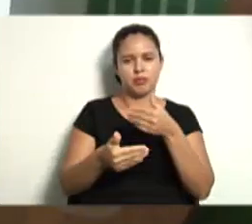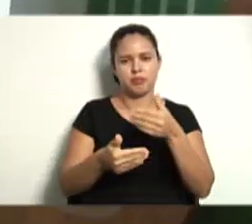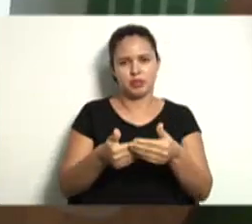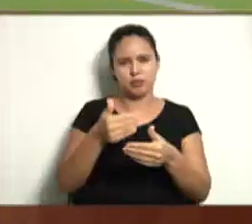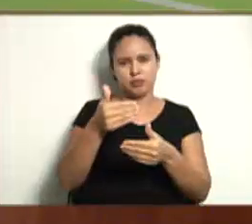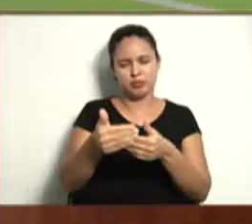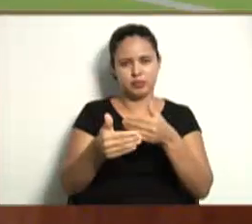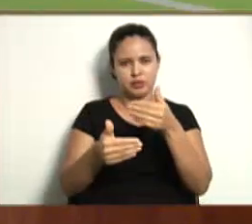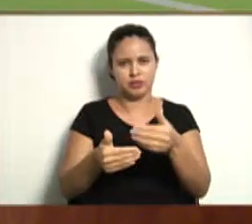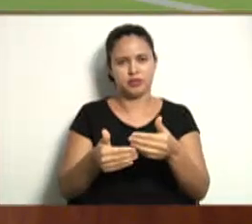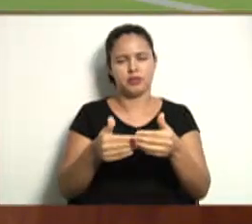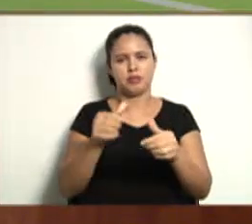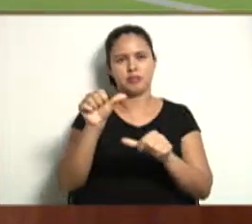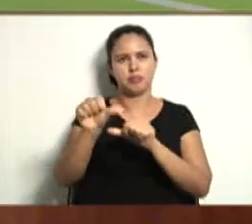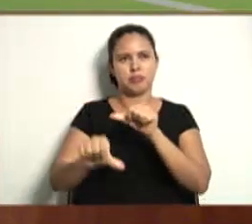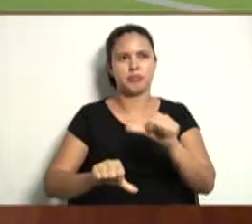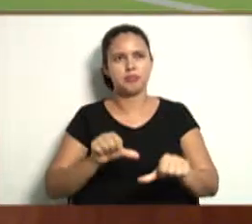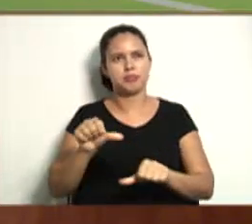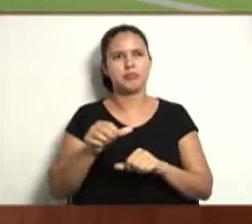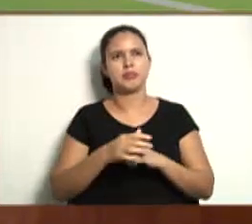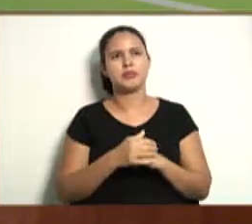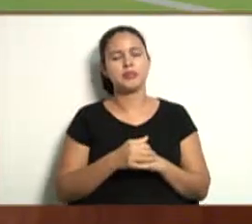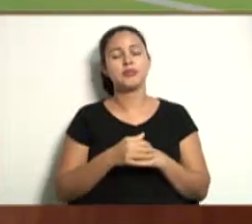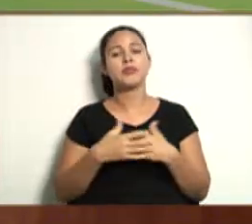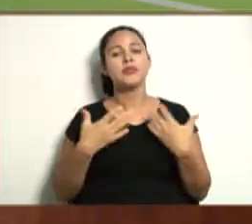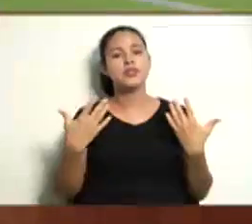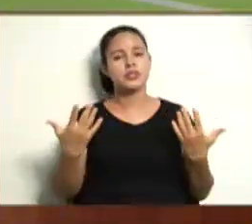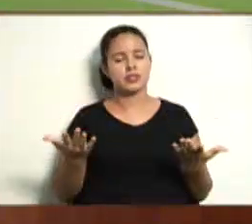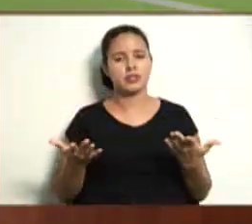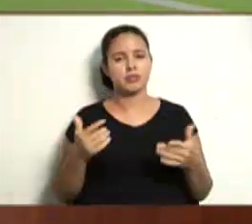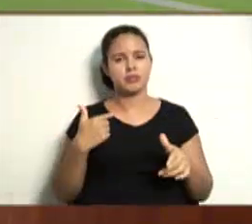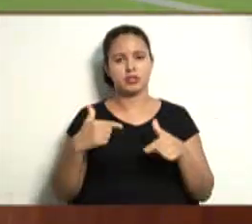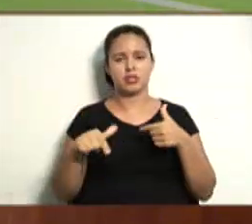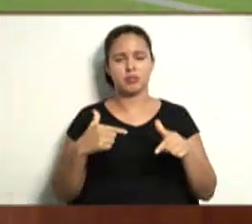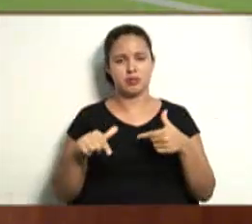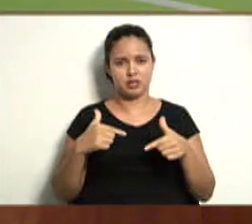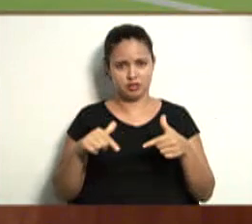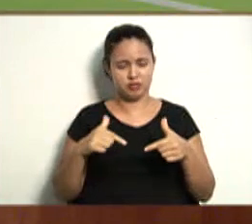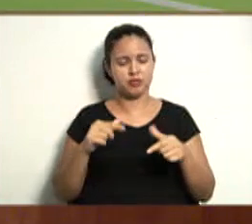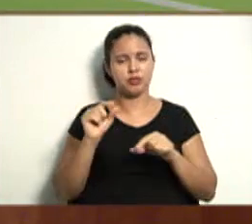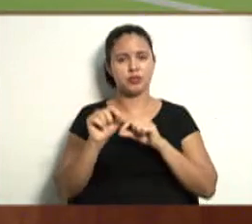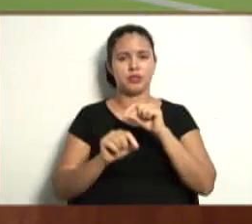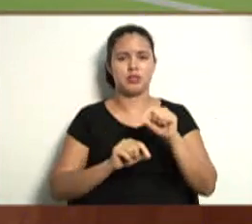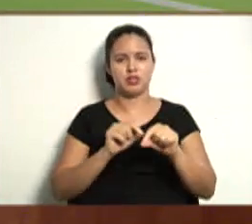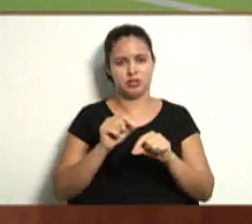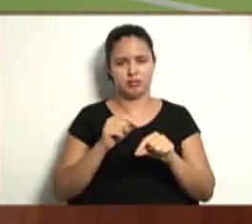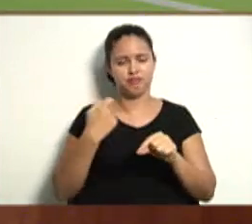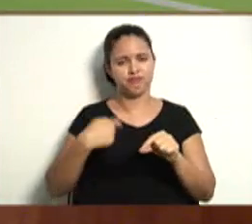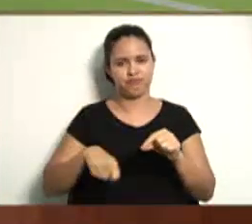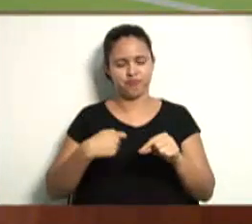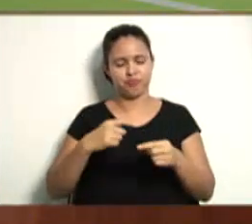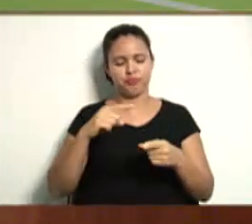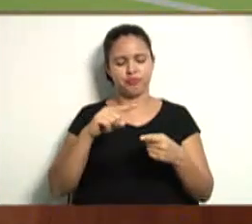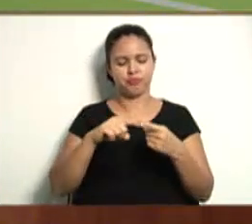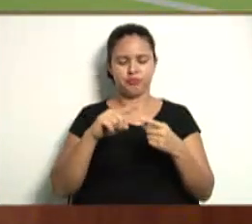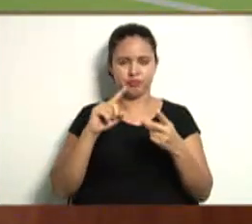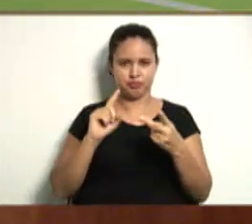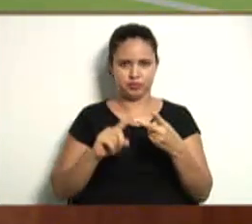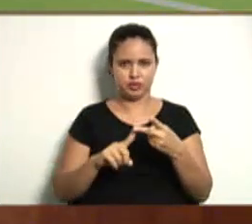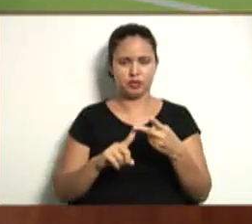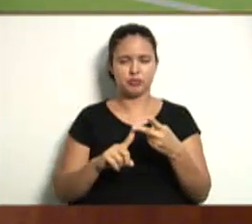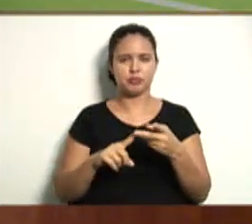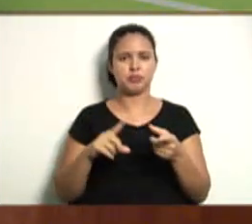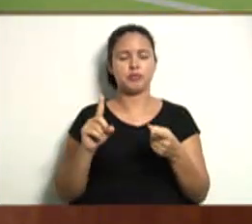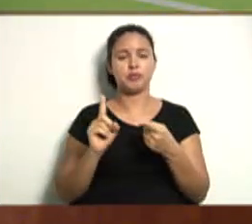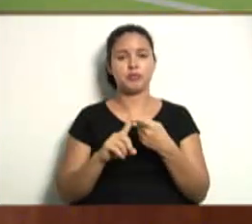Para o trabalho, nós precisamos, então, veja, pelo que a professora estava falando, de 2 elementos.